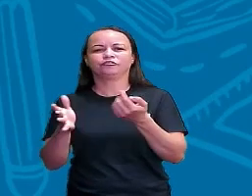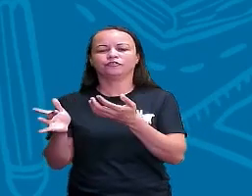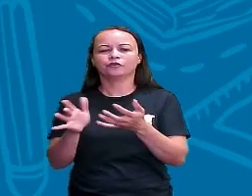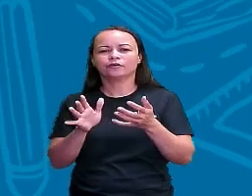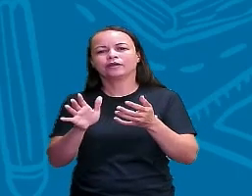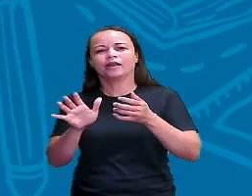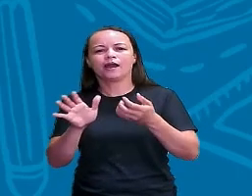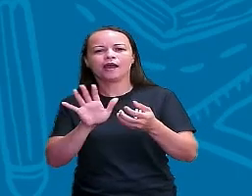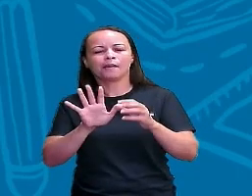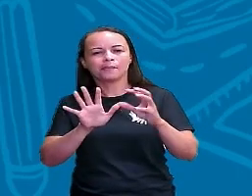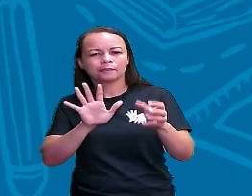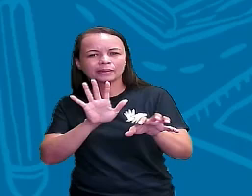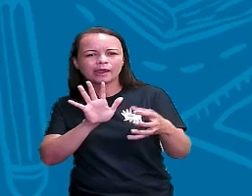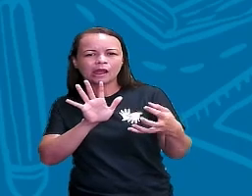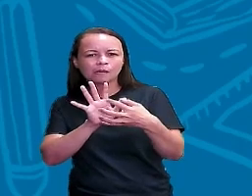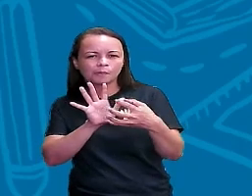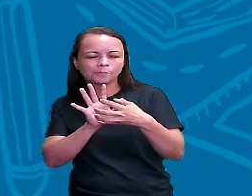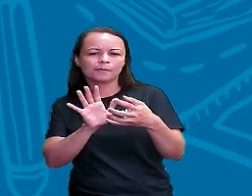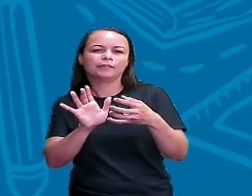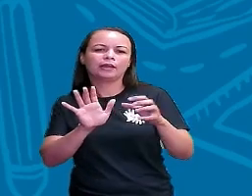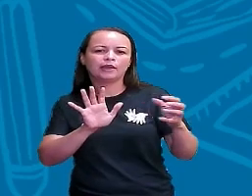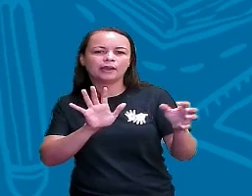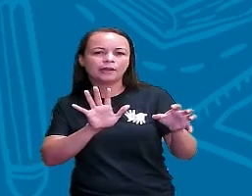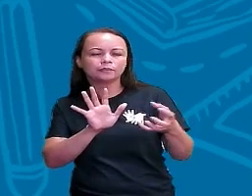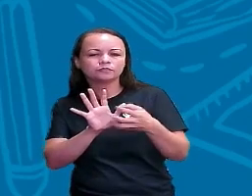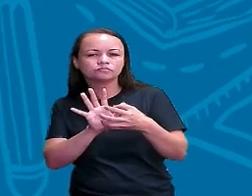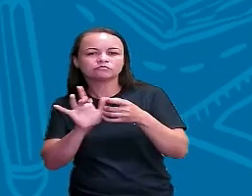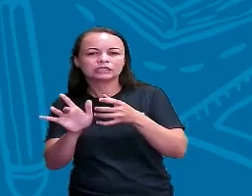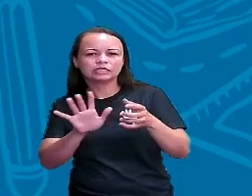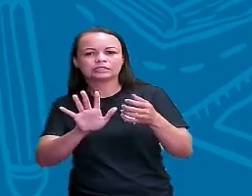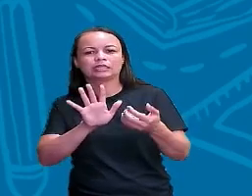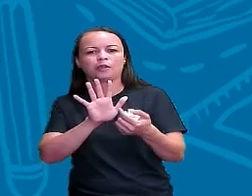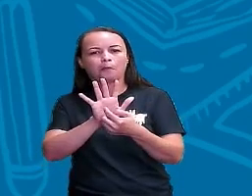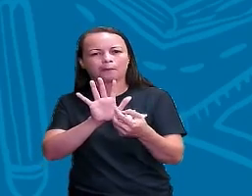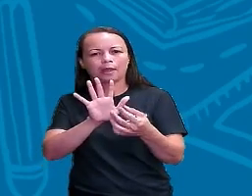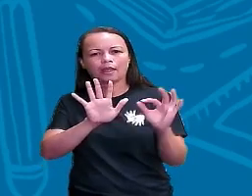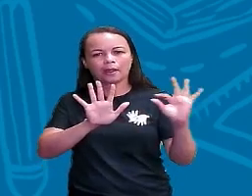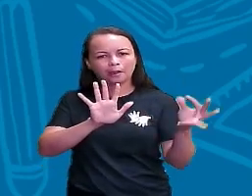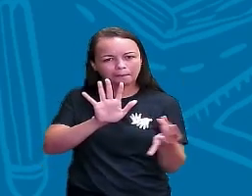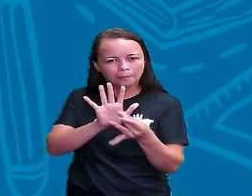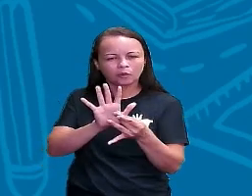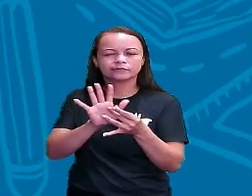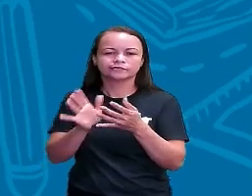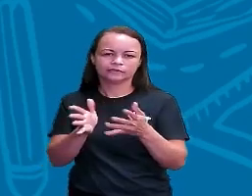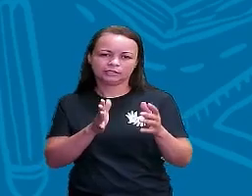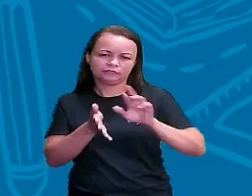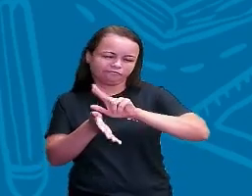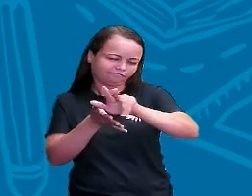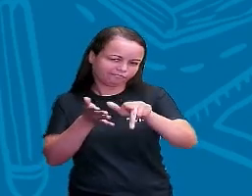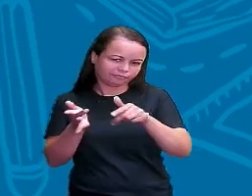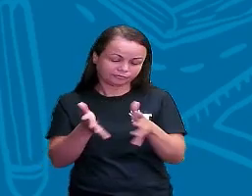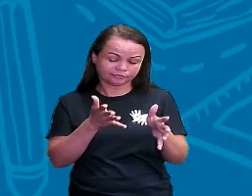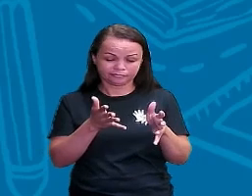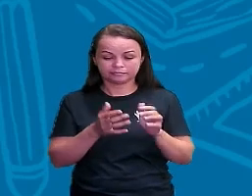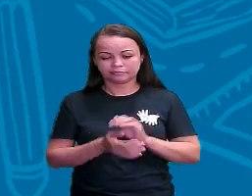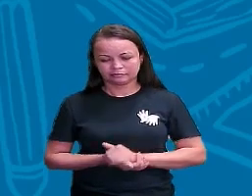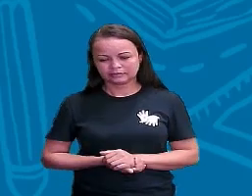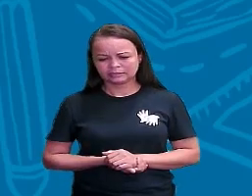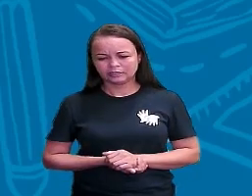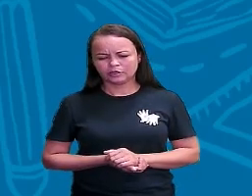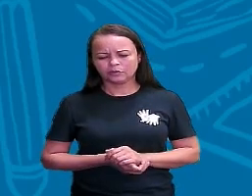metonímia, personificação, hipérbole, dentre outras. E o que é uma figura de